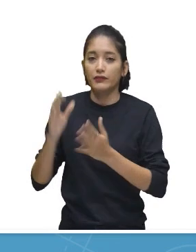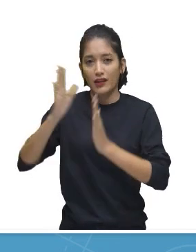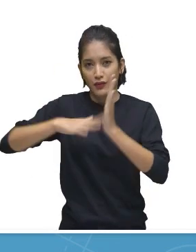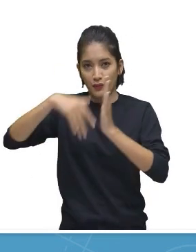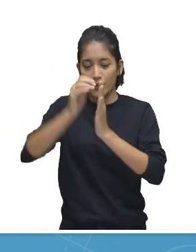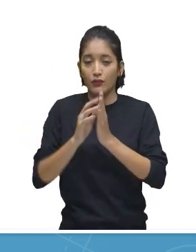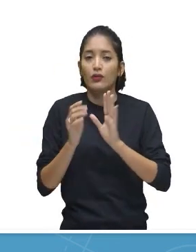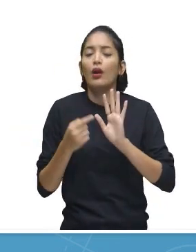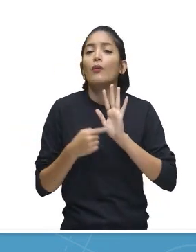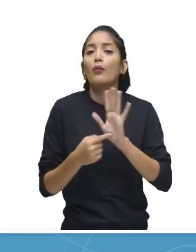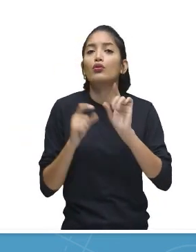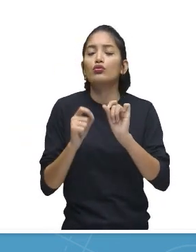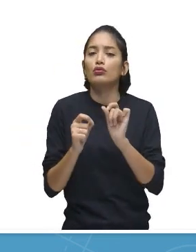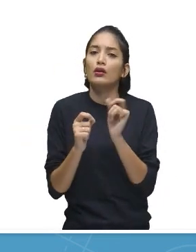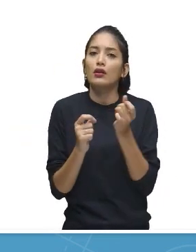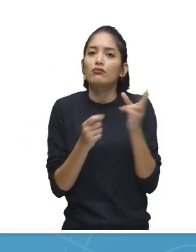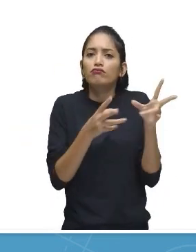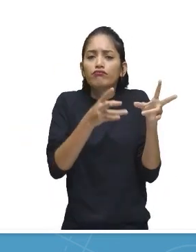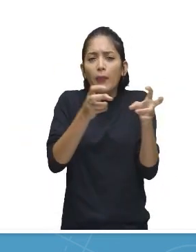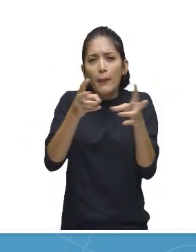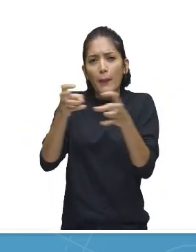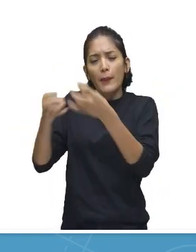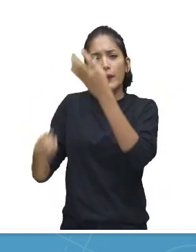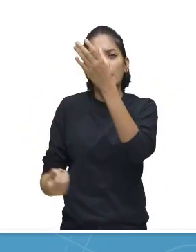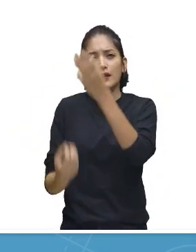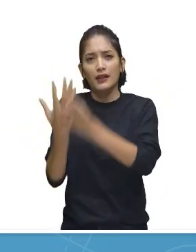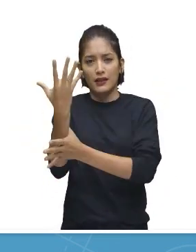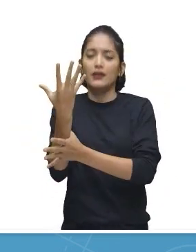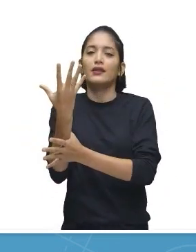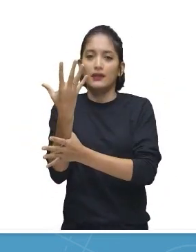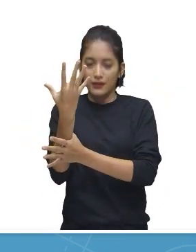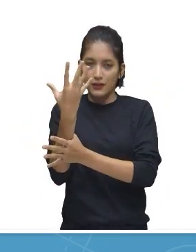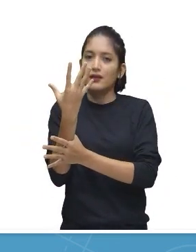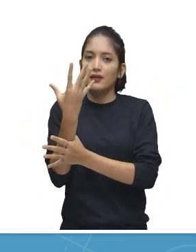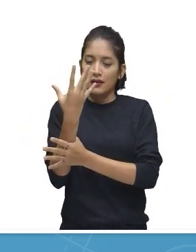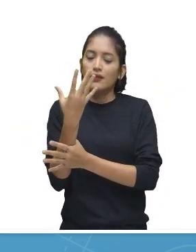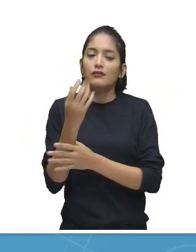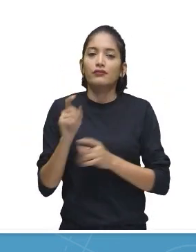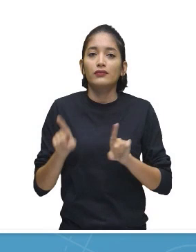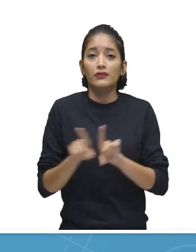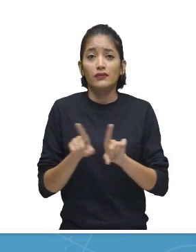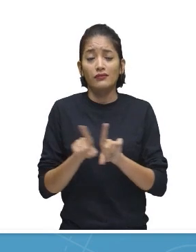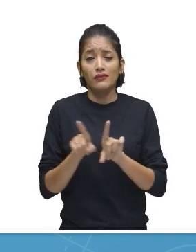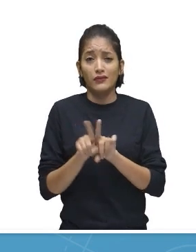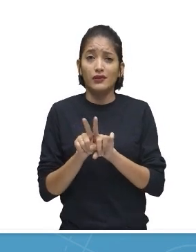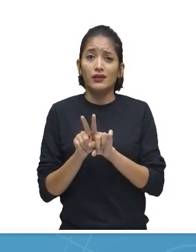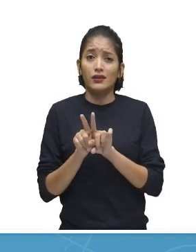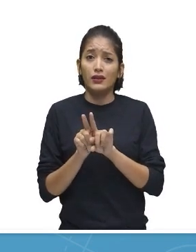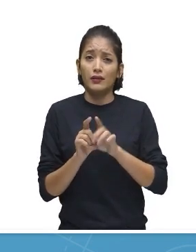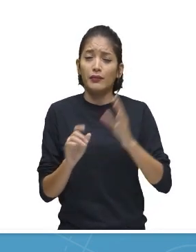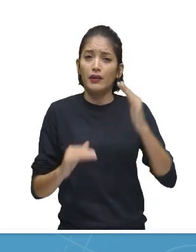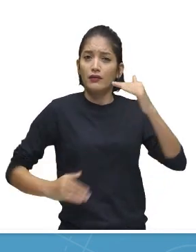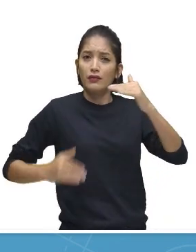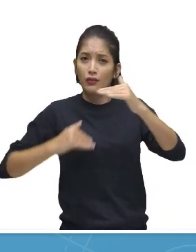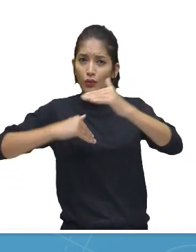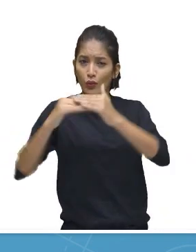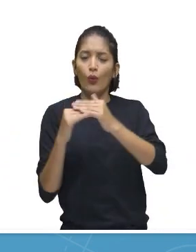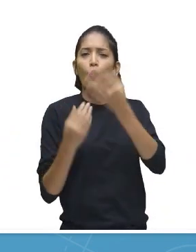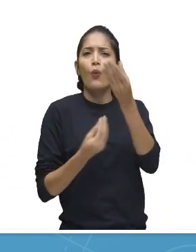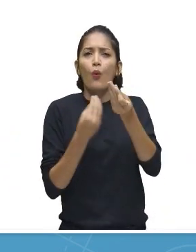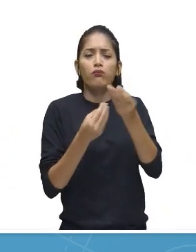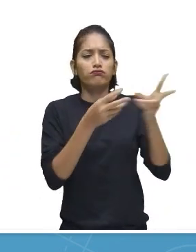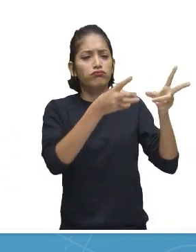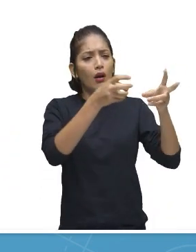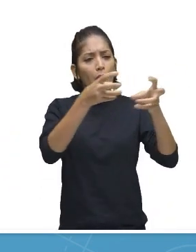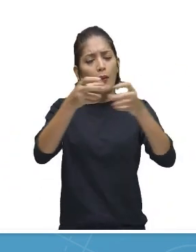explicada pela intenção dos artistas em criar efeitos plásticos e de ultrapassar os limites das sensações visuais que